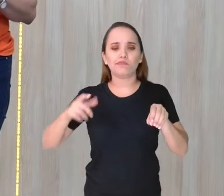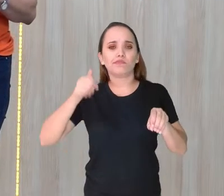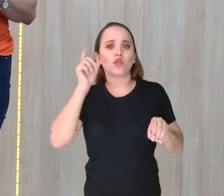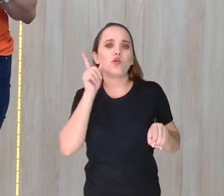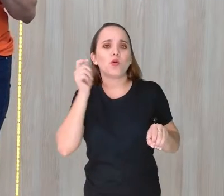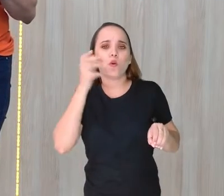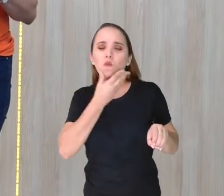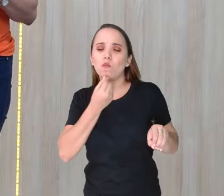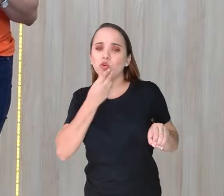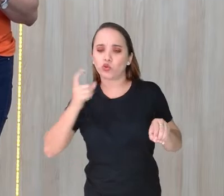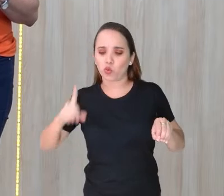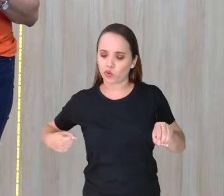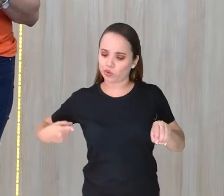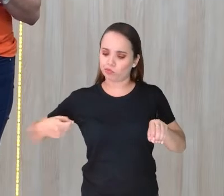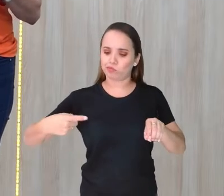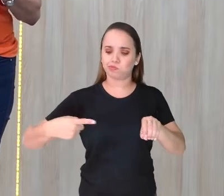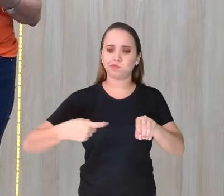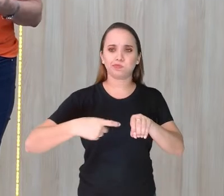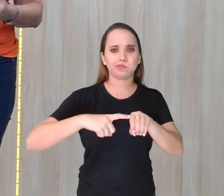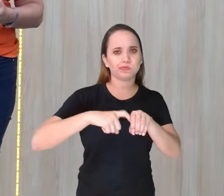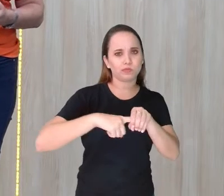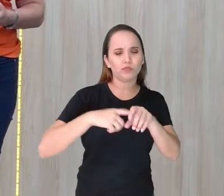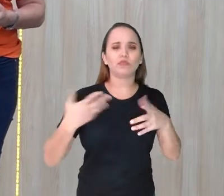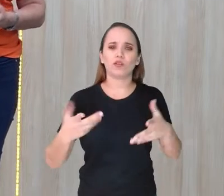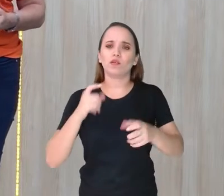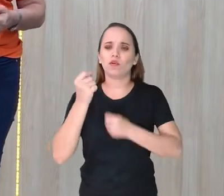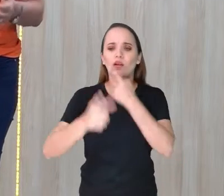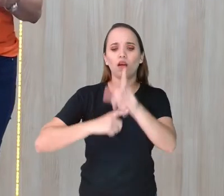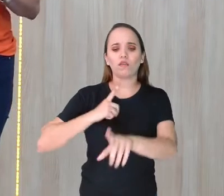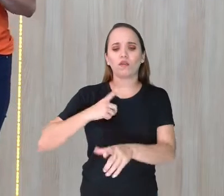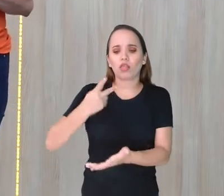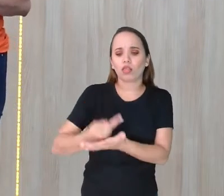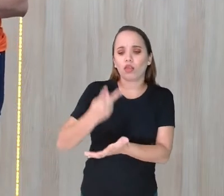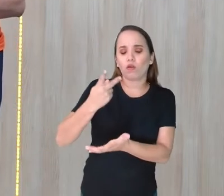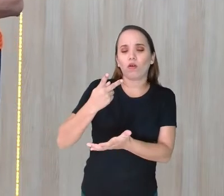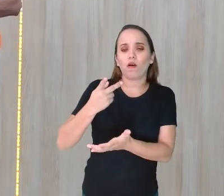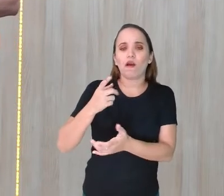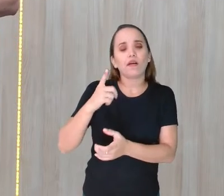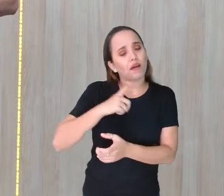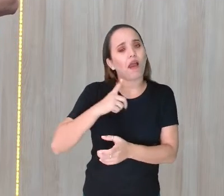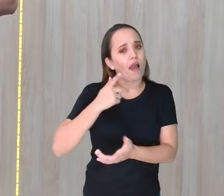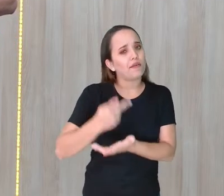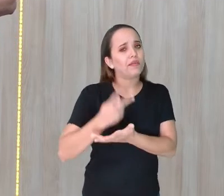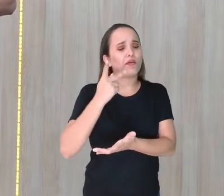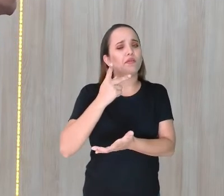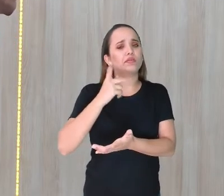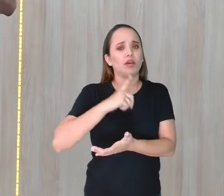que ocorra a fecundação. Há casos que ocorre fecundação, há casos que não ocorre a